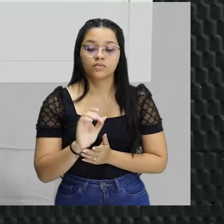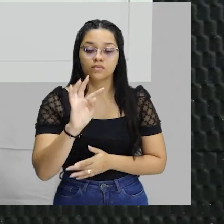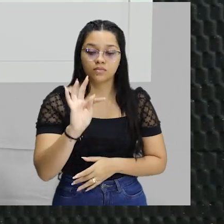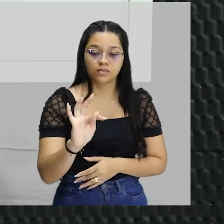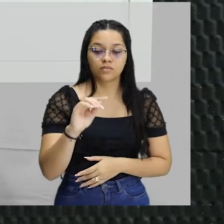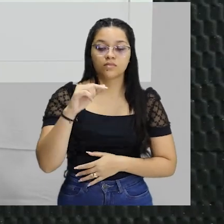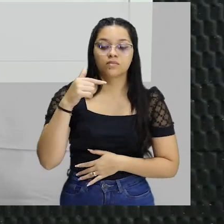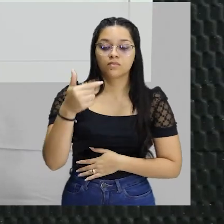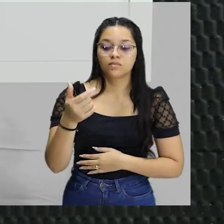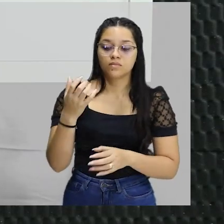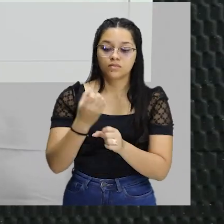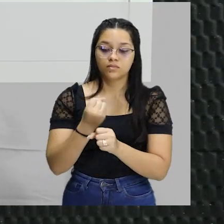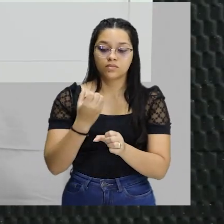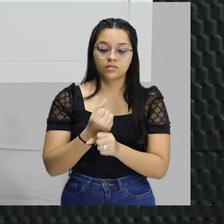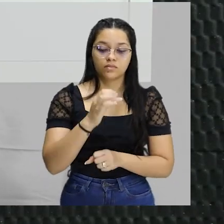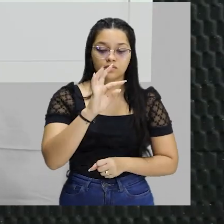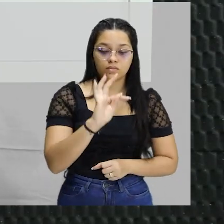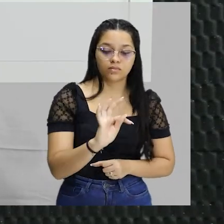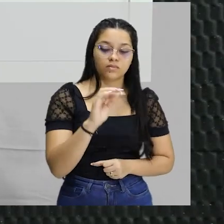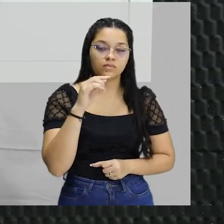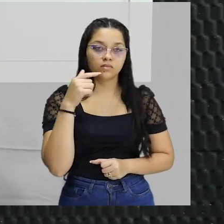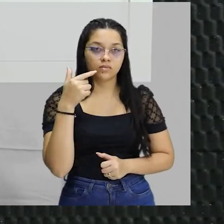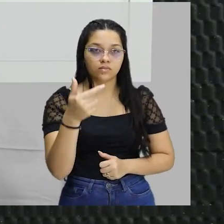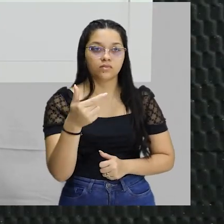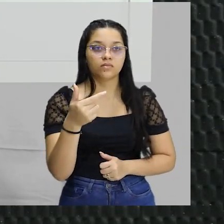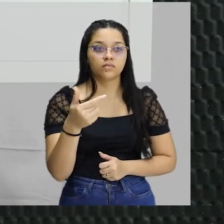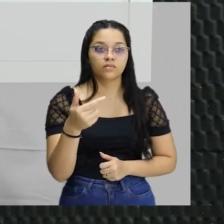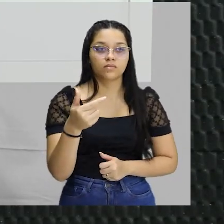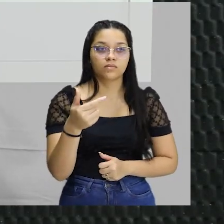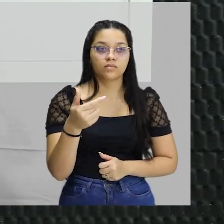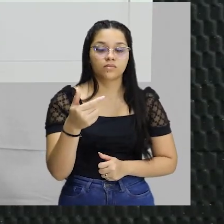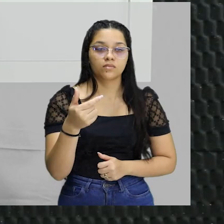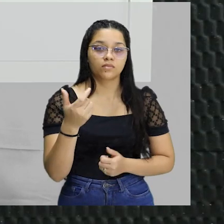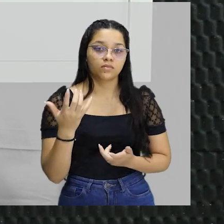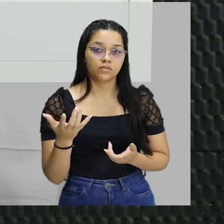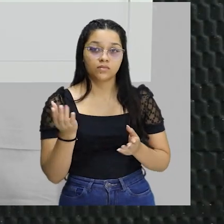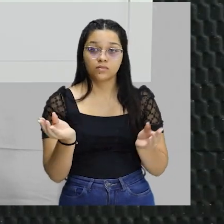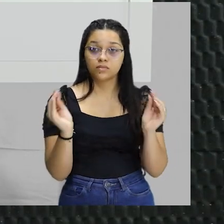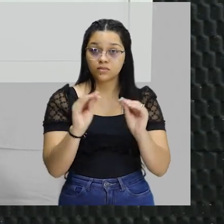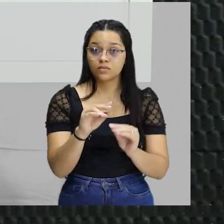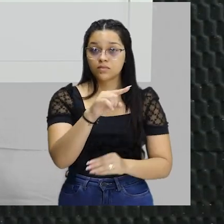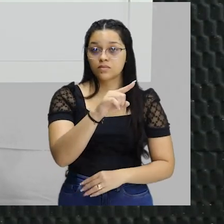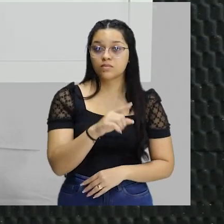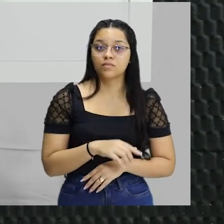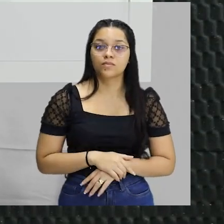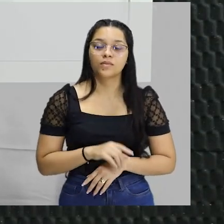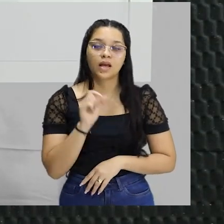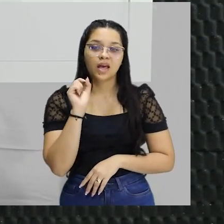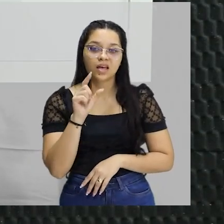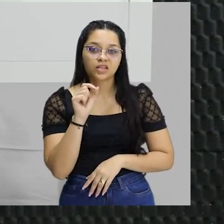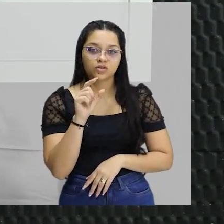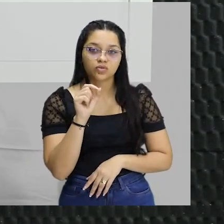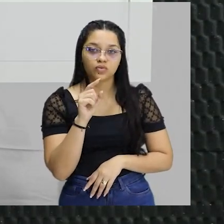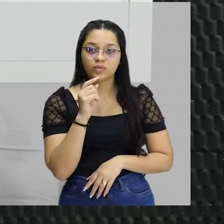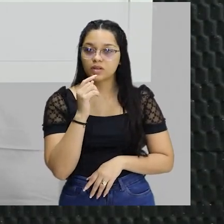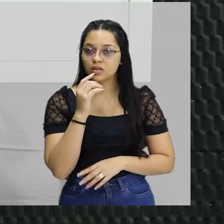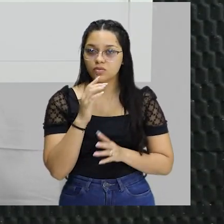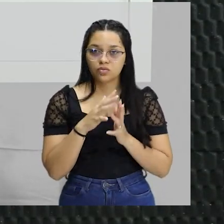T2, né? Eu tenho que somar T2 em... Deixa eu colocar aqui de azul também, para poder não